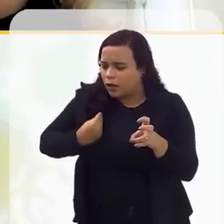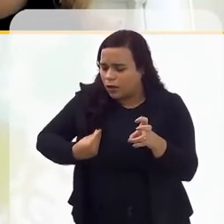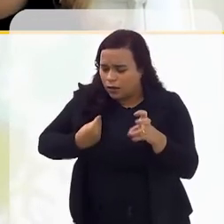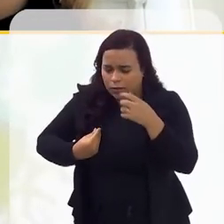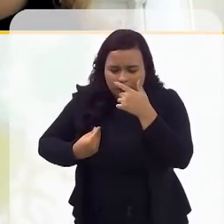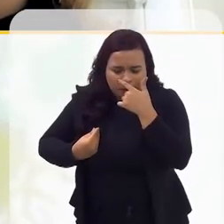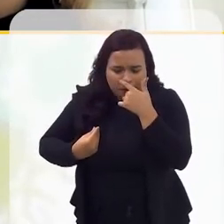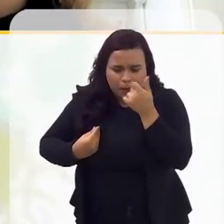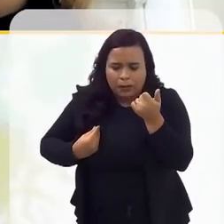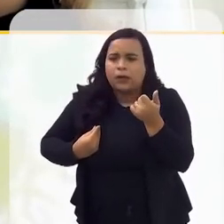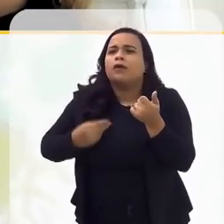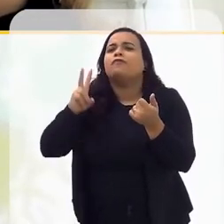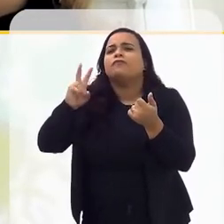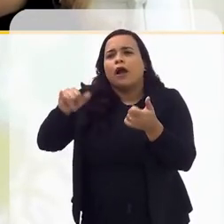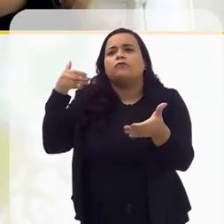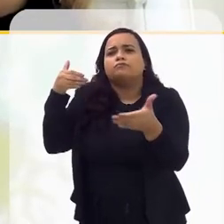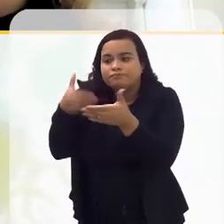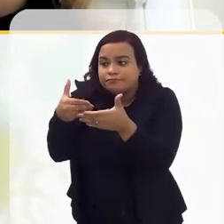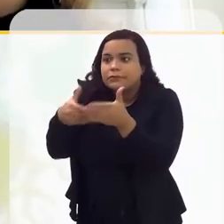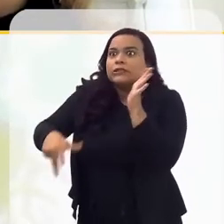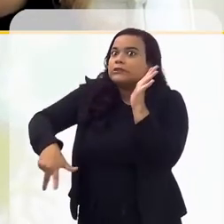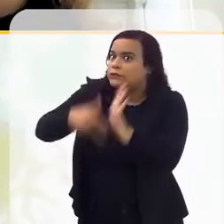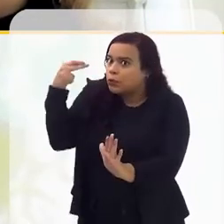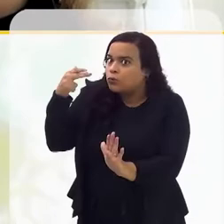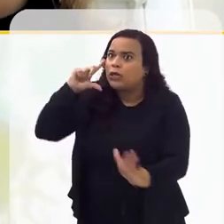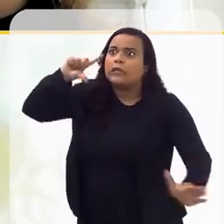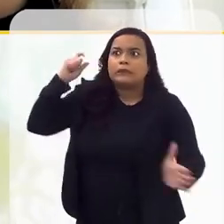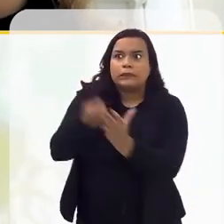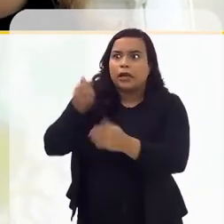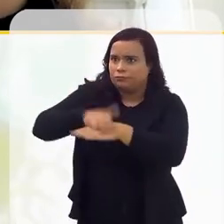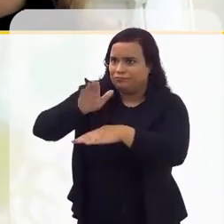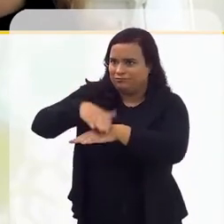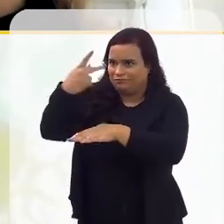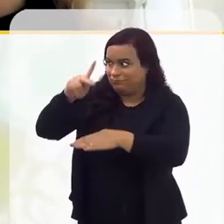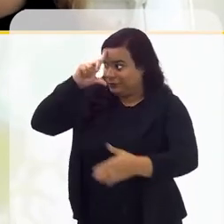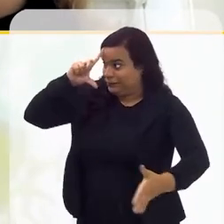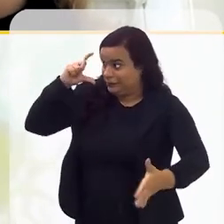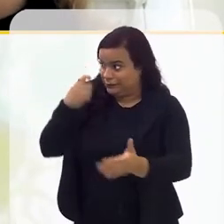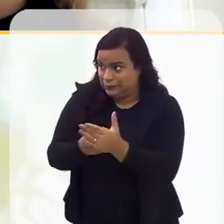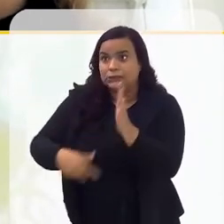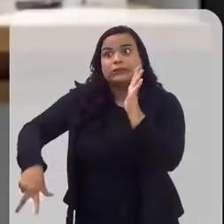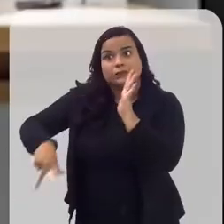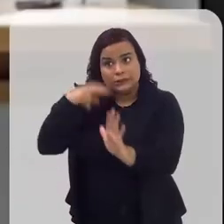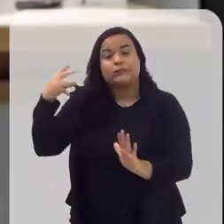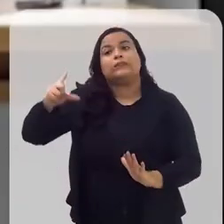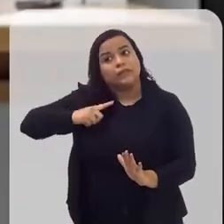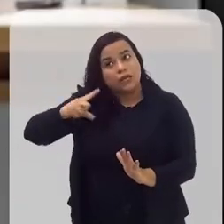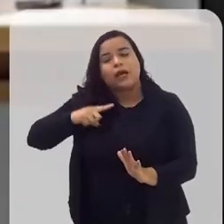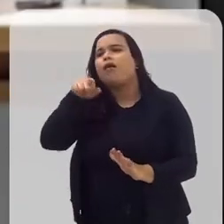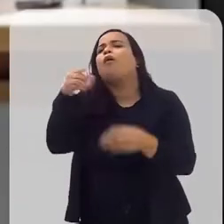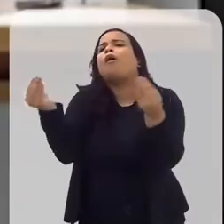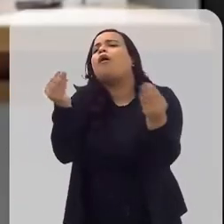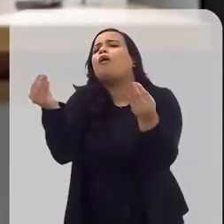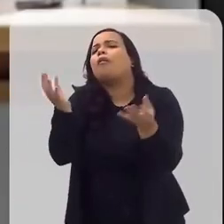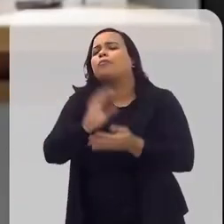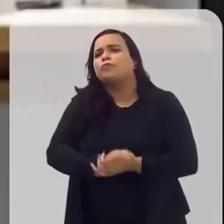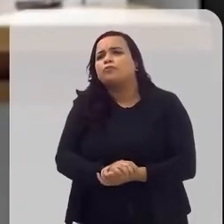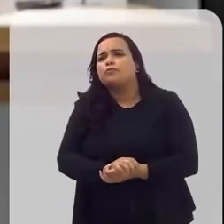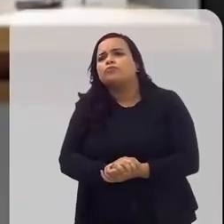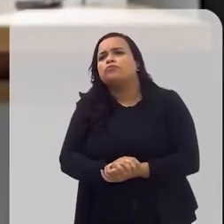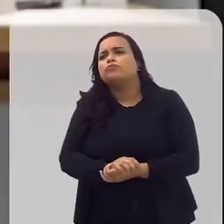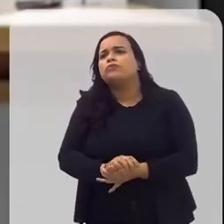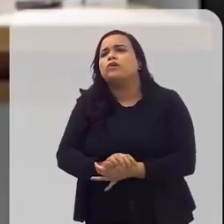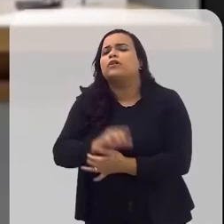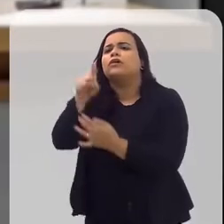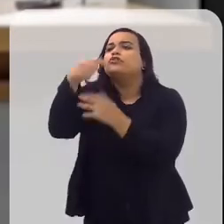está prestes a fazer uma cirurgia, ou seja, você decide fazer uma cirurgia. Como é que foi isso? Você traz